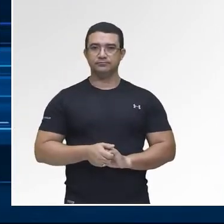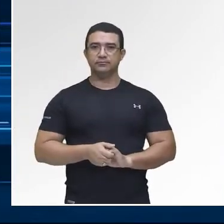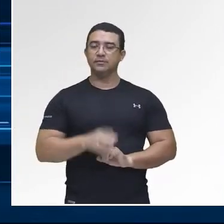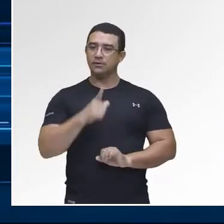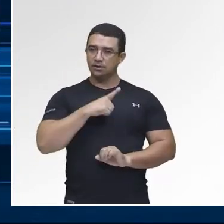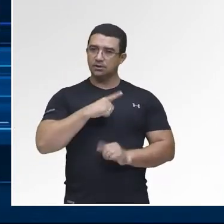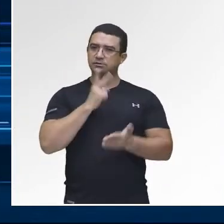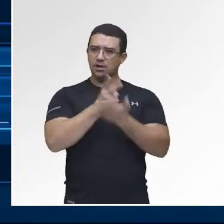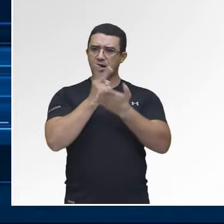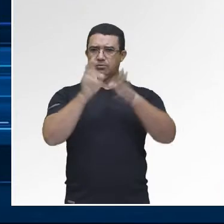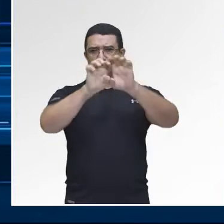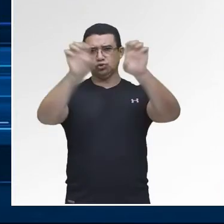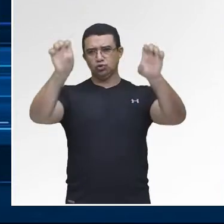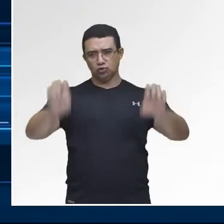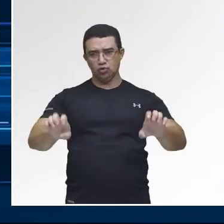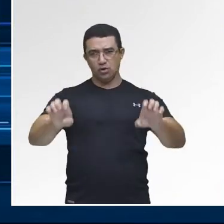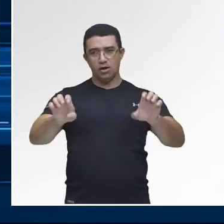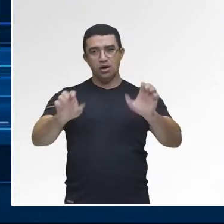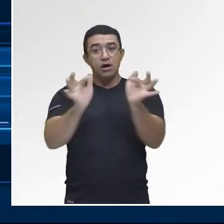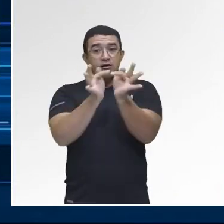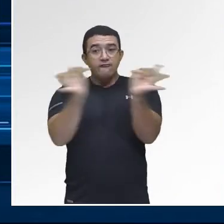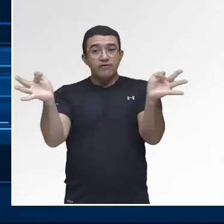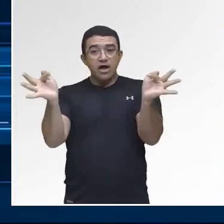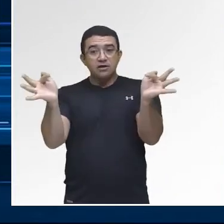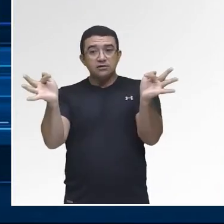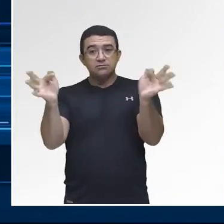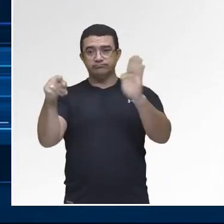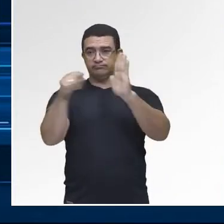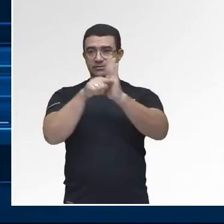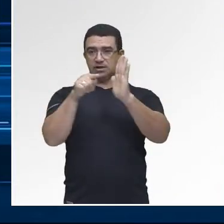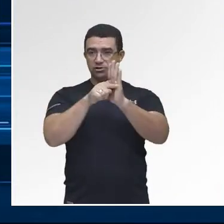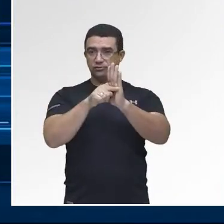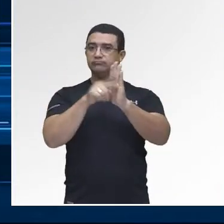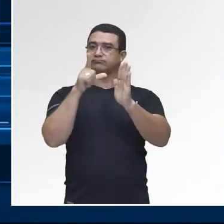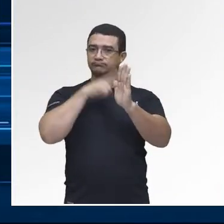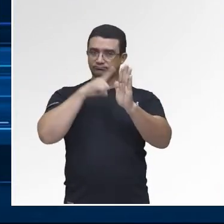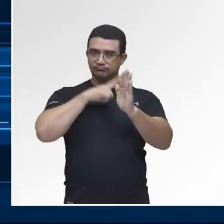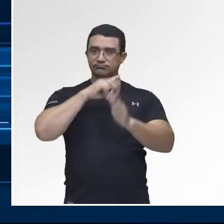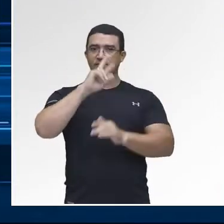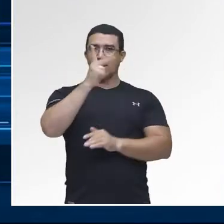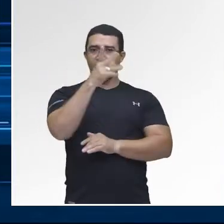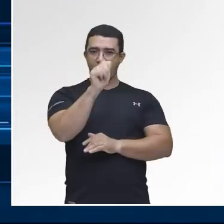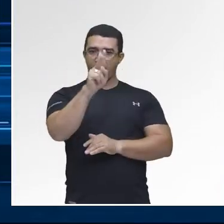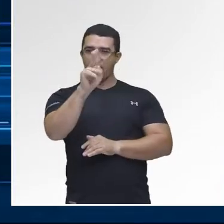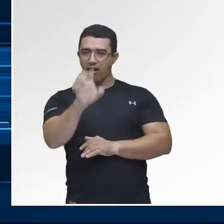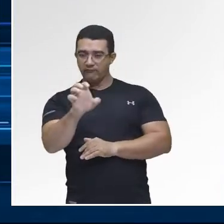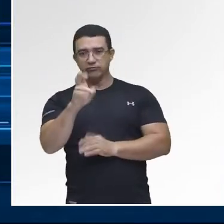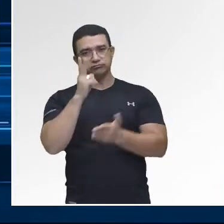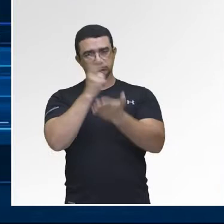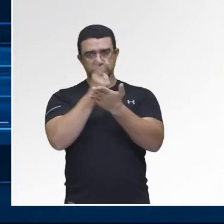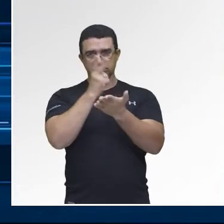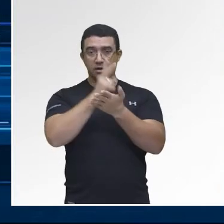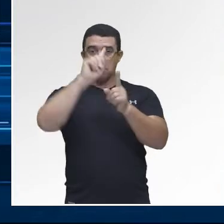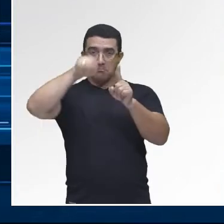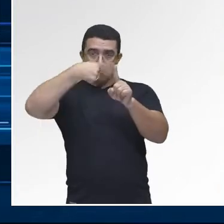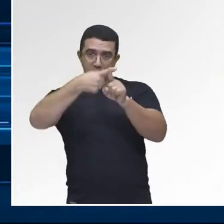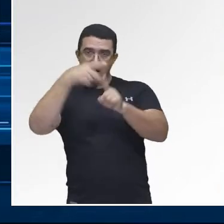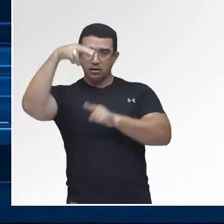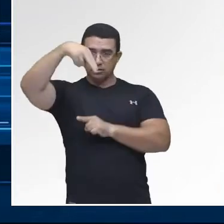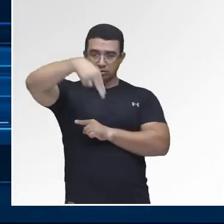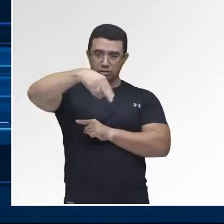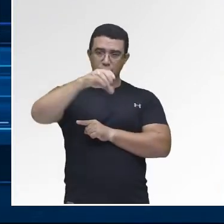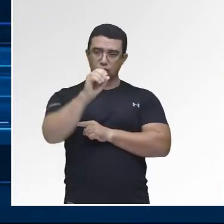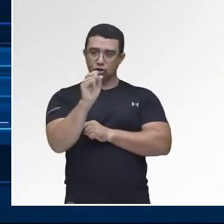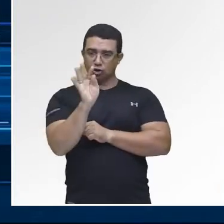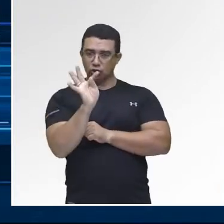nessa estrutura das formas negativas a presença do have, tá? Ele sempre vai estar presente, mais o not, que